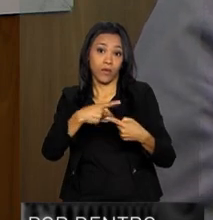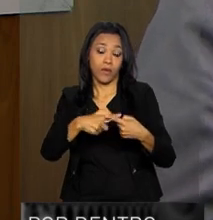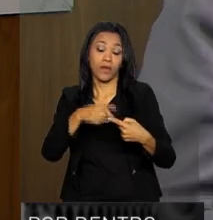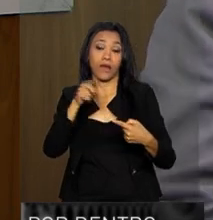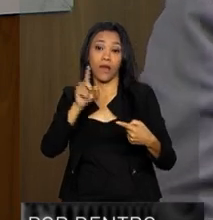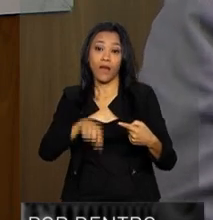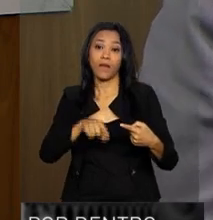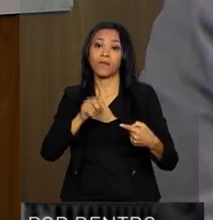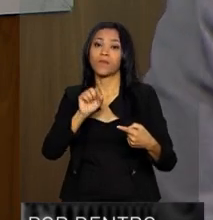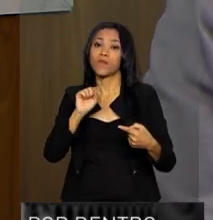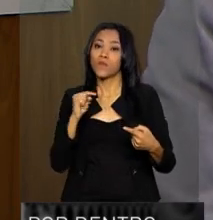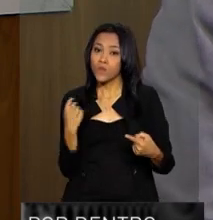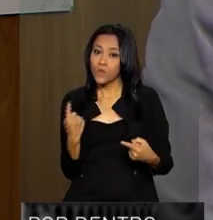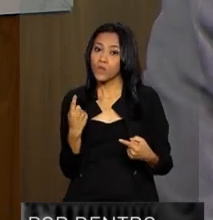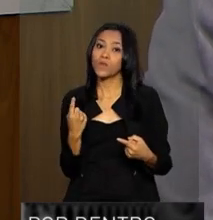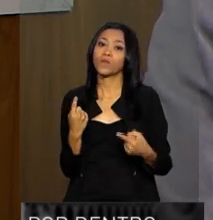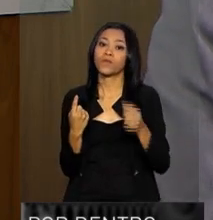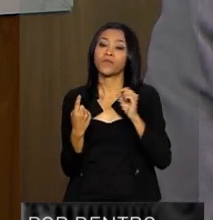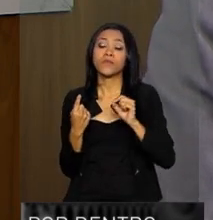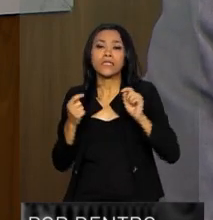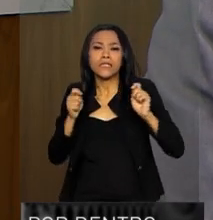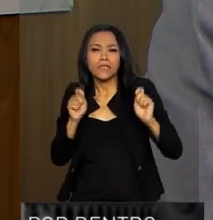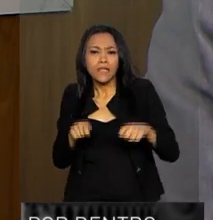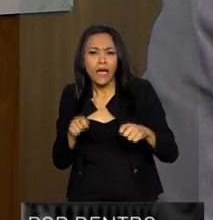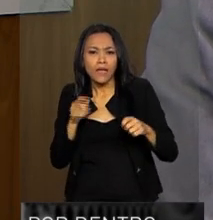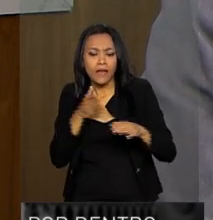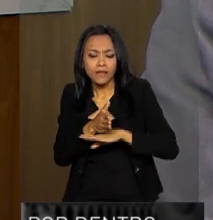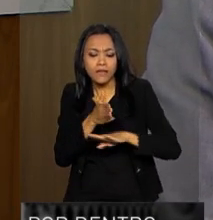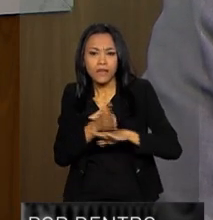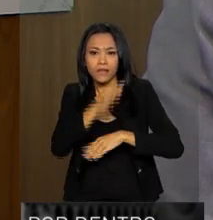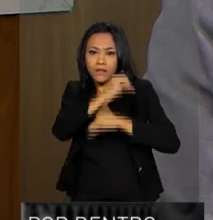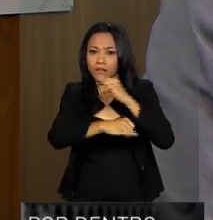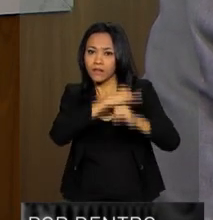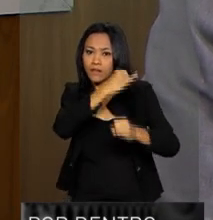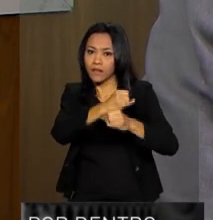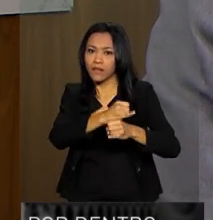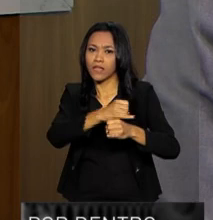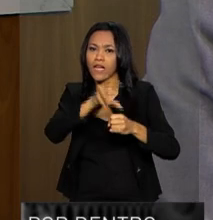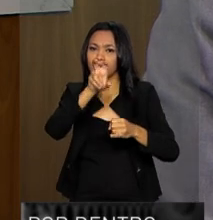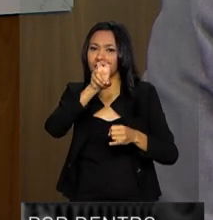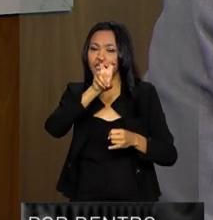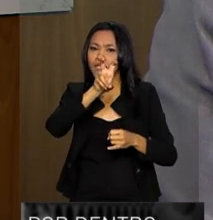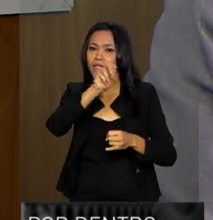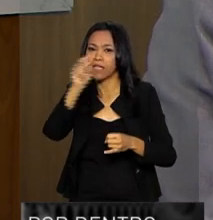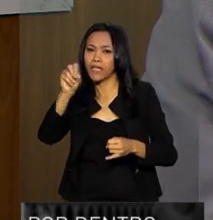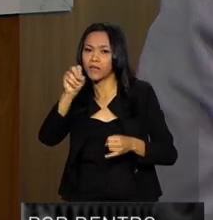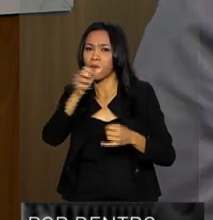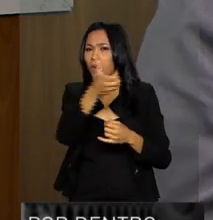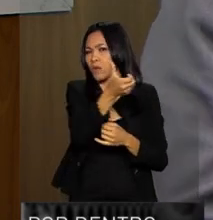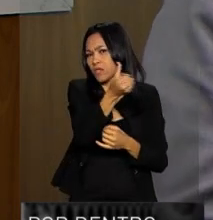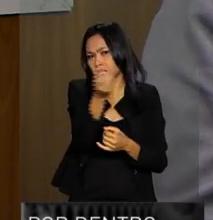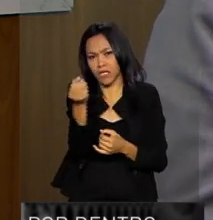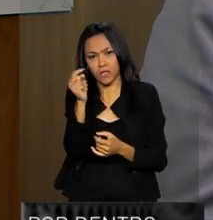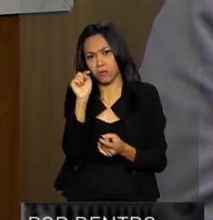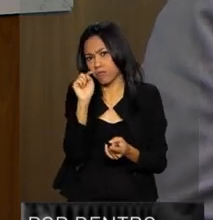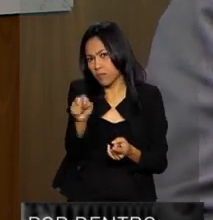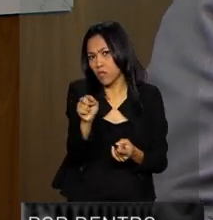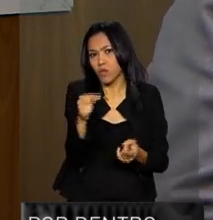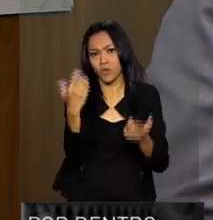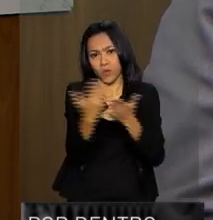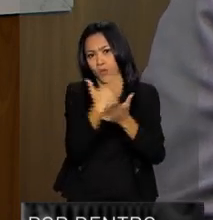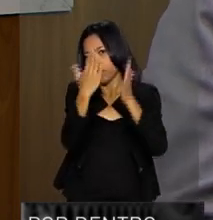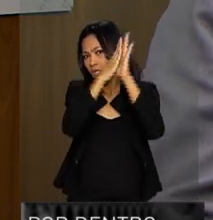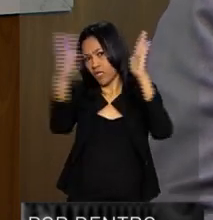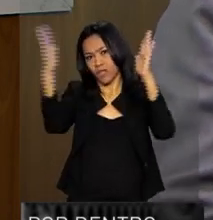de um e reader é possível ter acesso a 500 600 mil é livros em uma biblioteca física